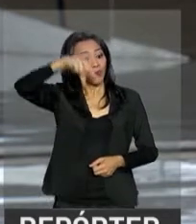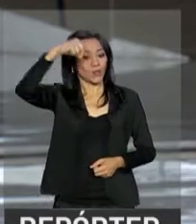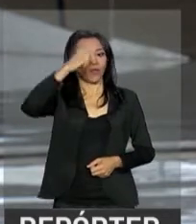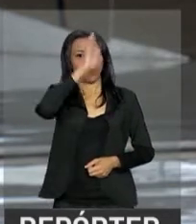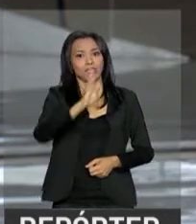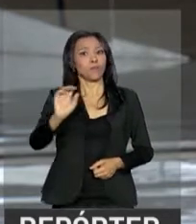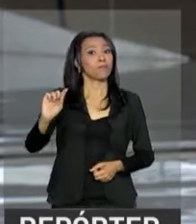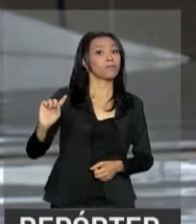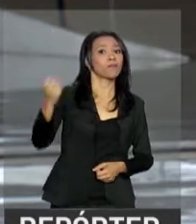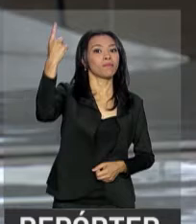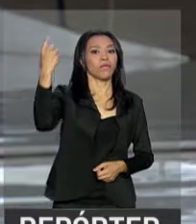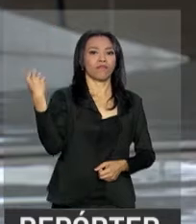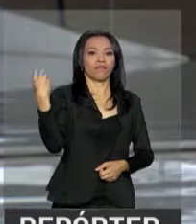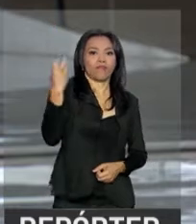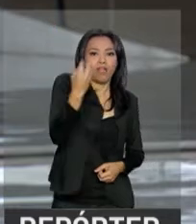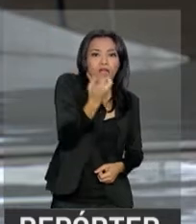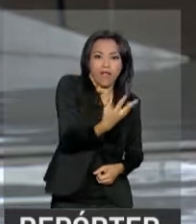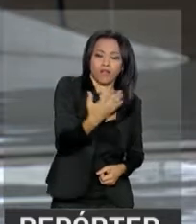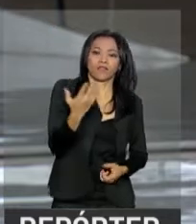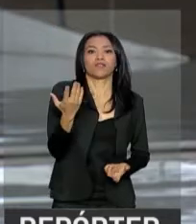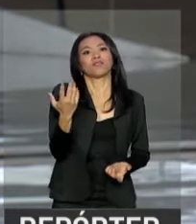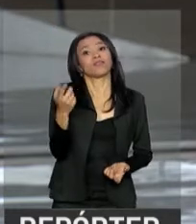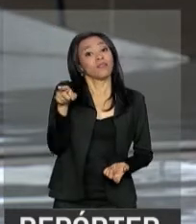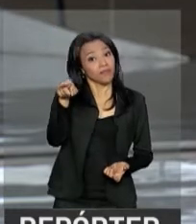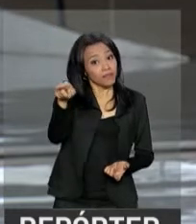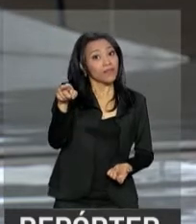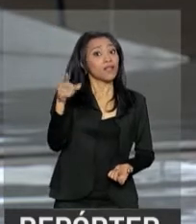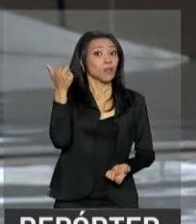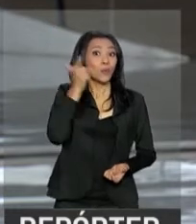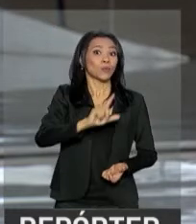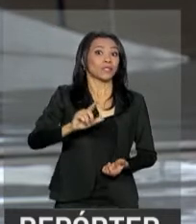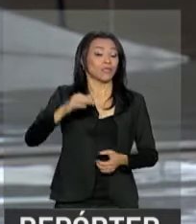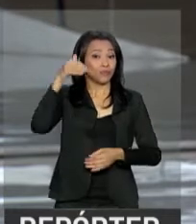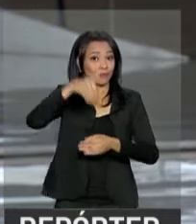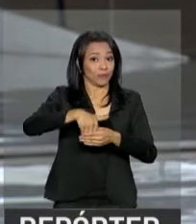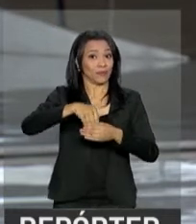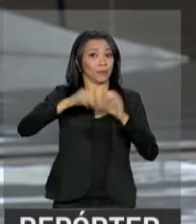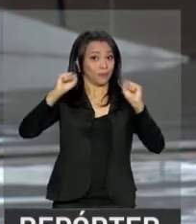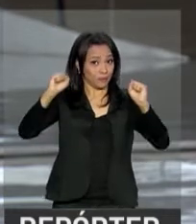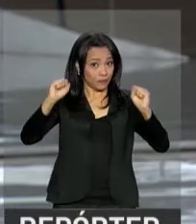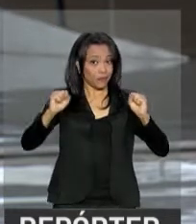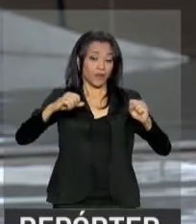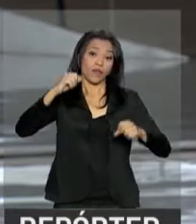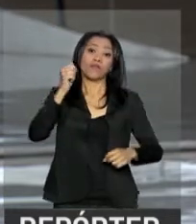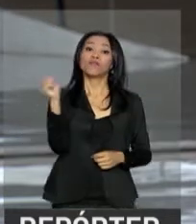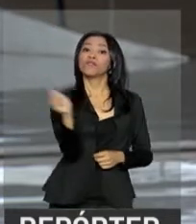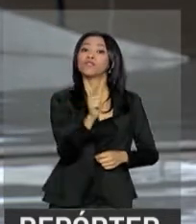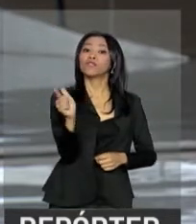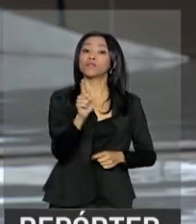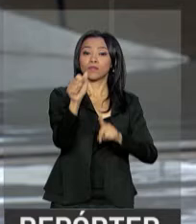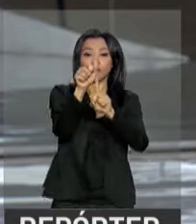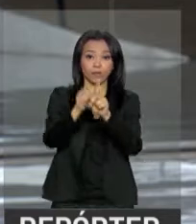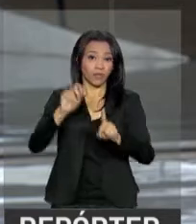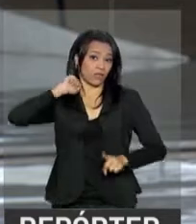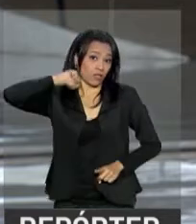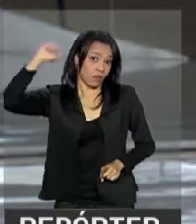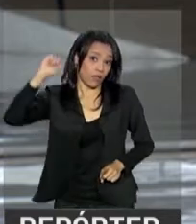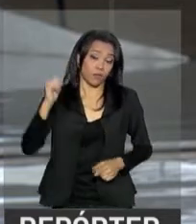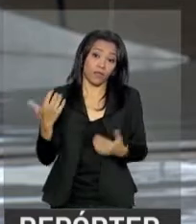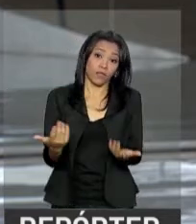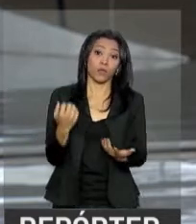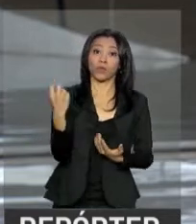primeira viagem internacional desde que venceu as eleições no dia 22 de abril os dois